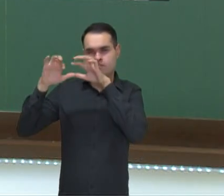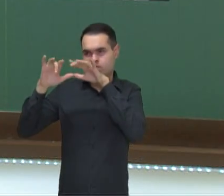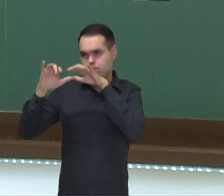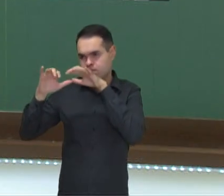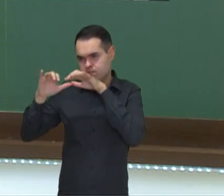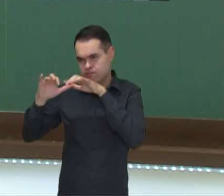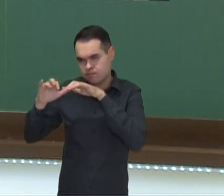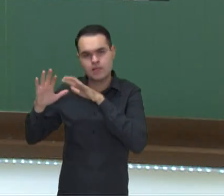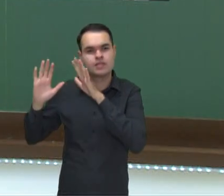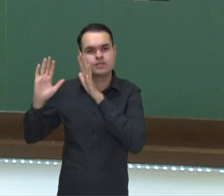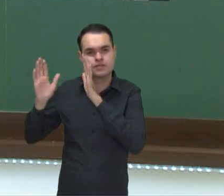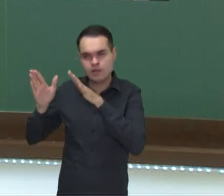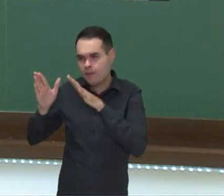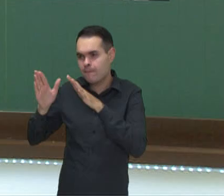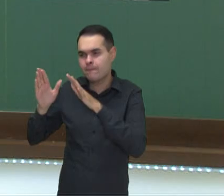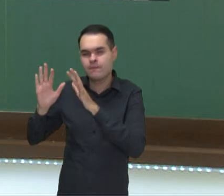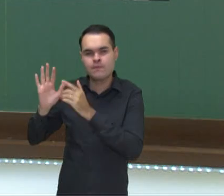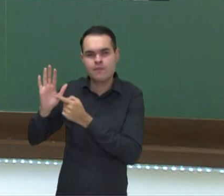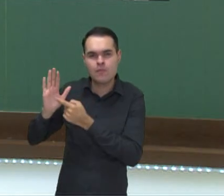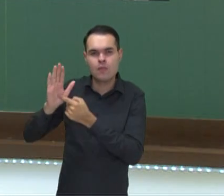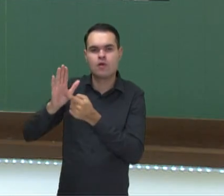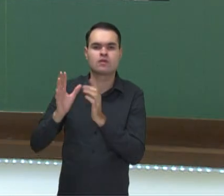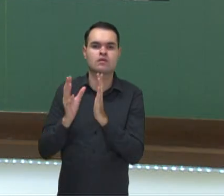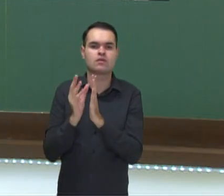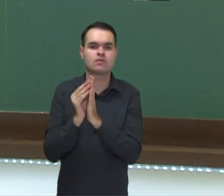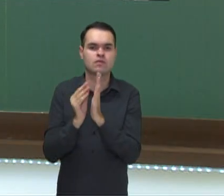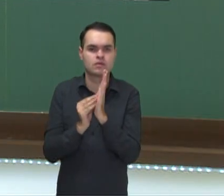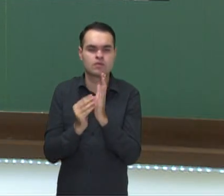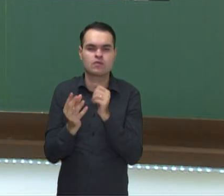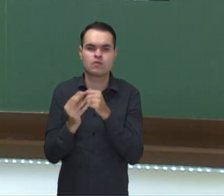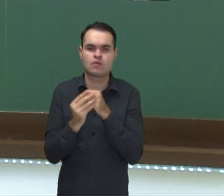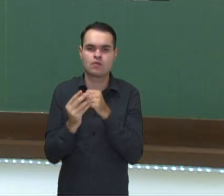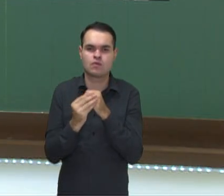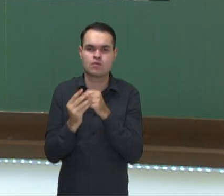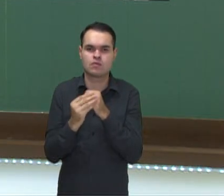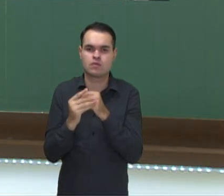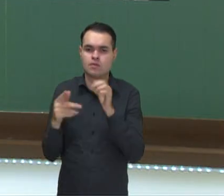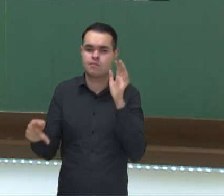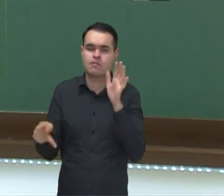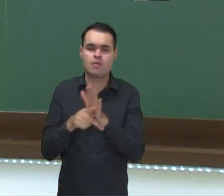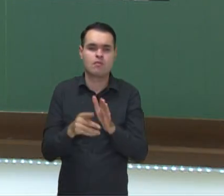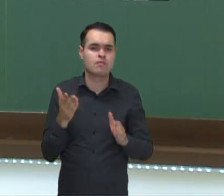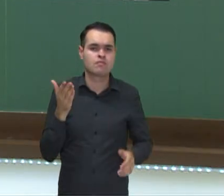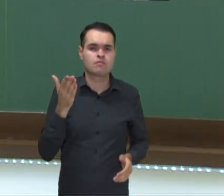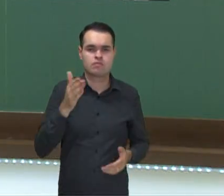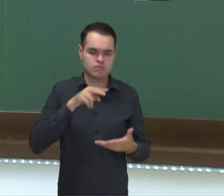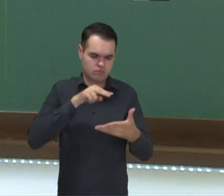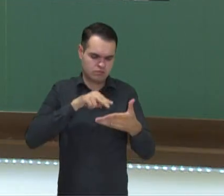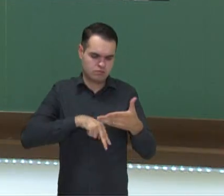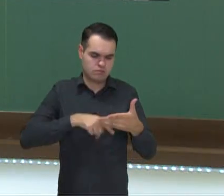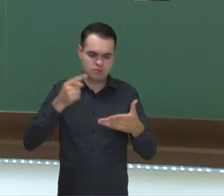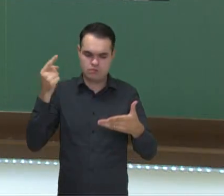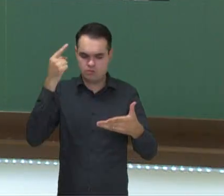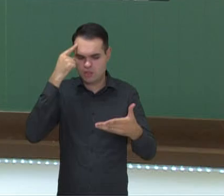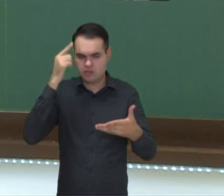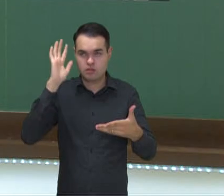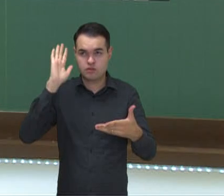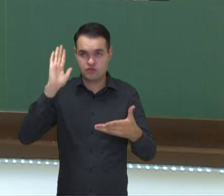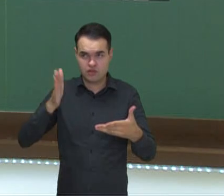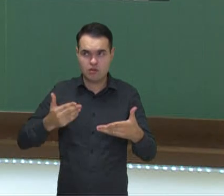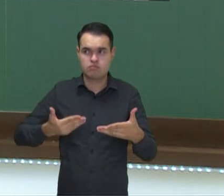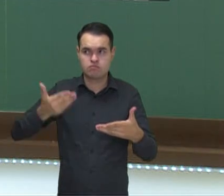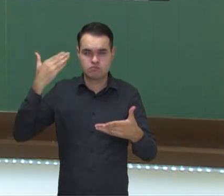já traz uma percepção, um conhecimento que é próprio do leitor, que o leitor pensa aquilo, já teve